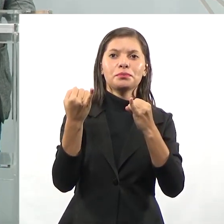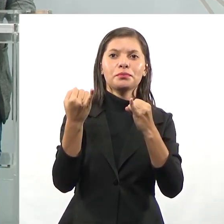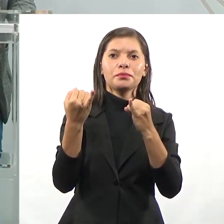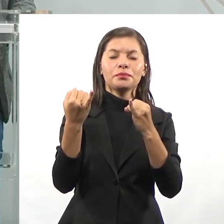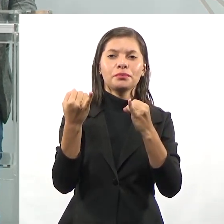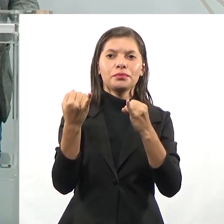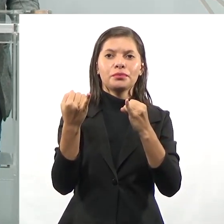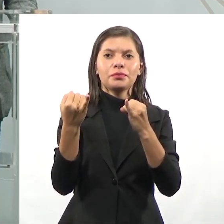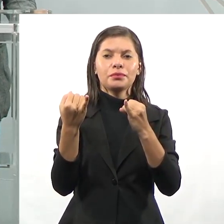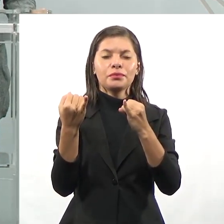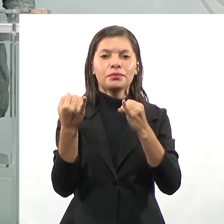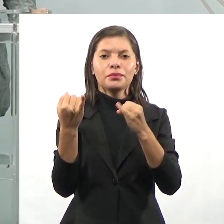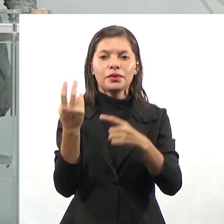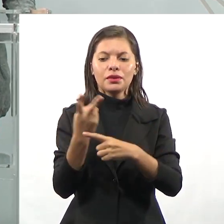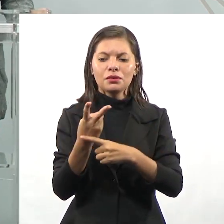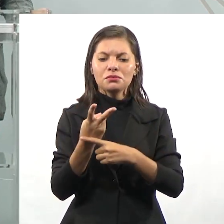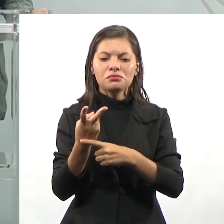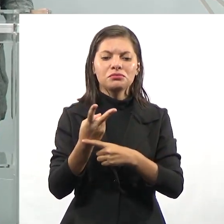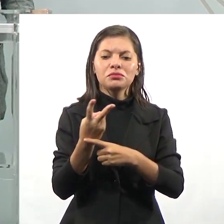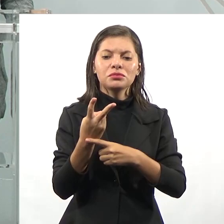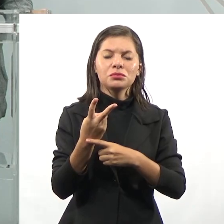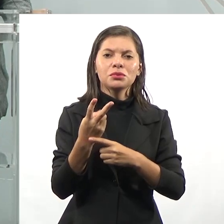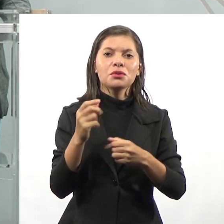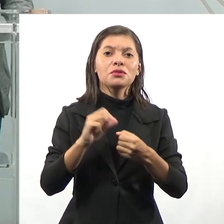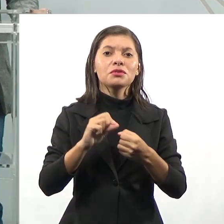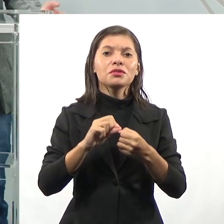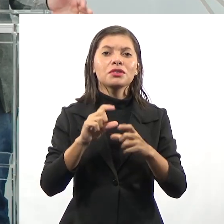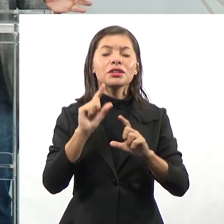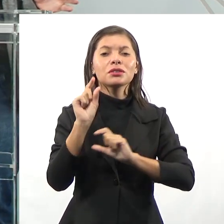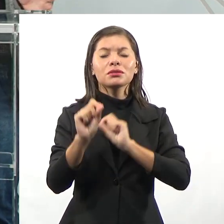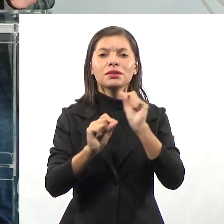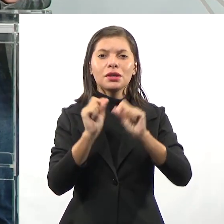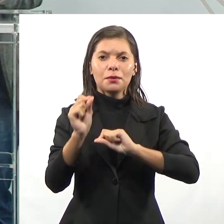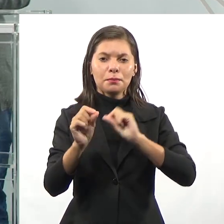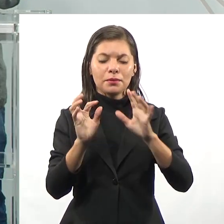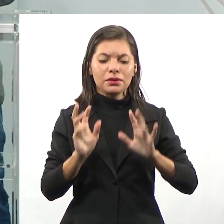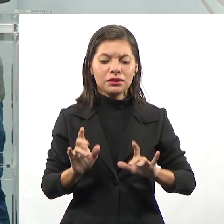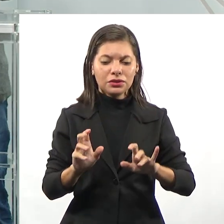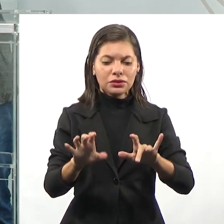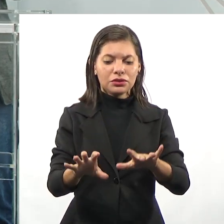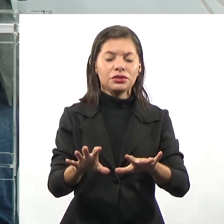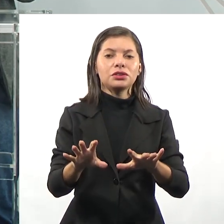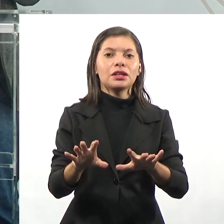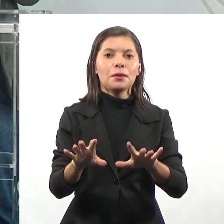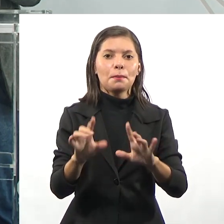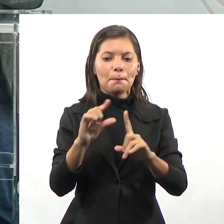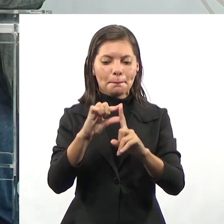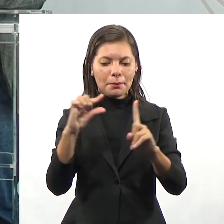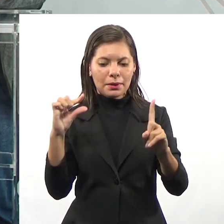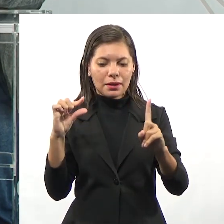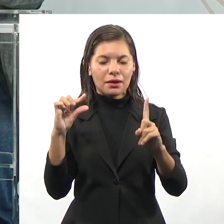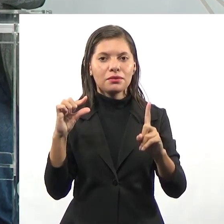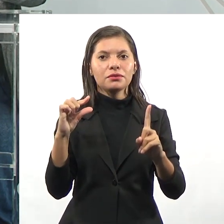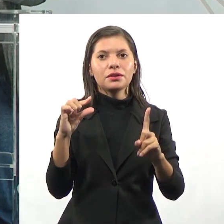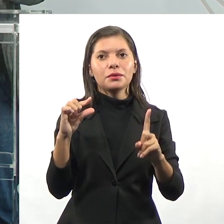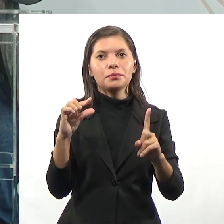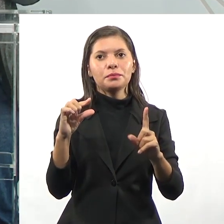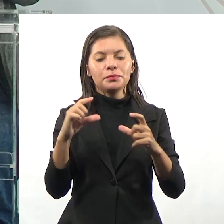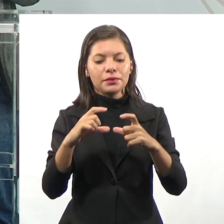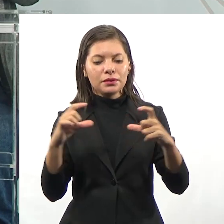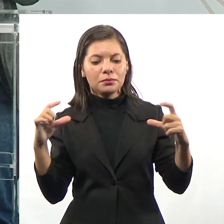Receita Federal. E lá você não achou o campo de busca. Então o que você faz? Você digita o termo que você